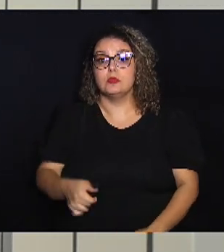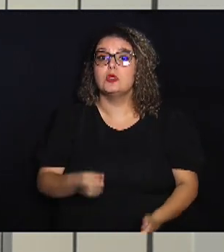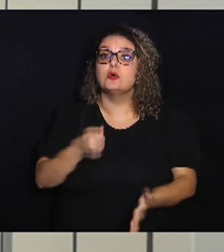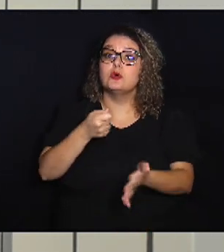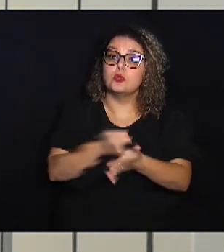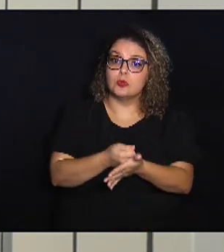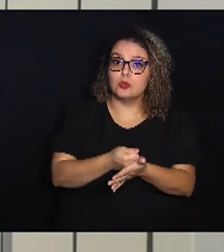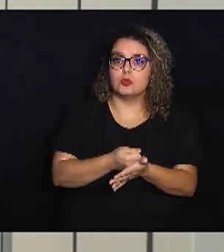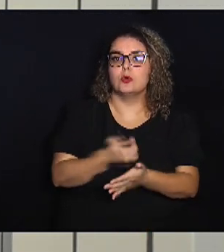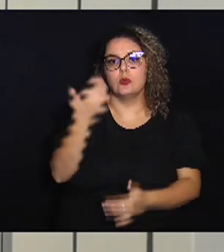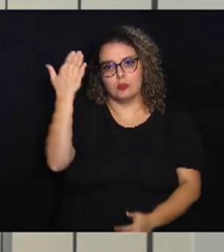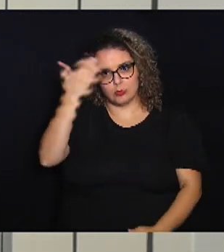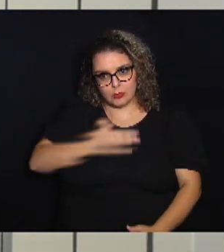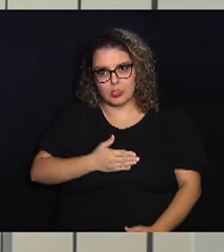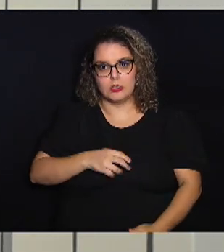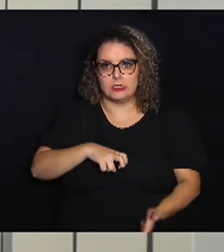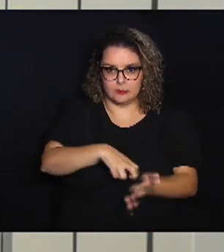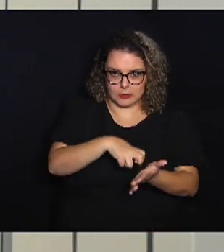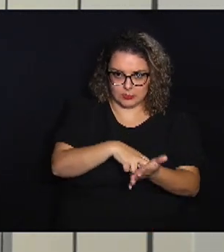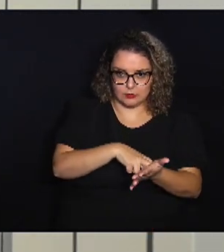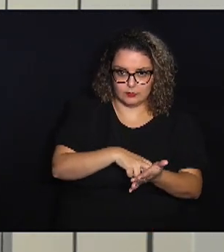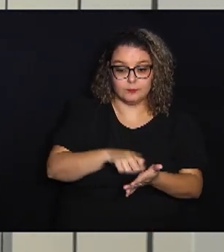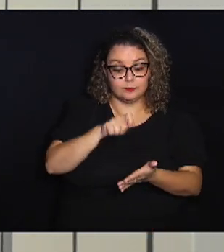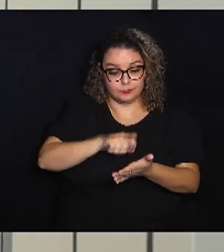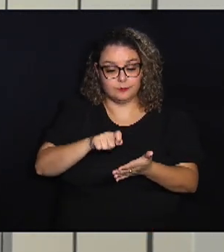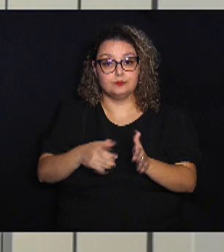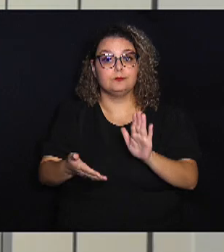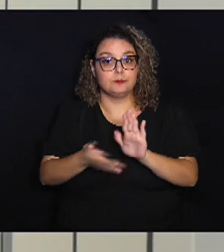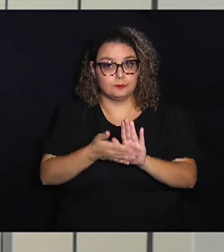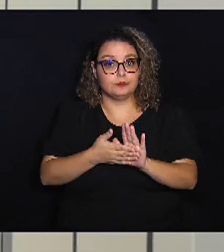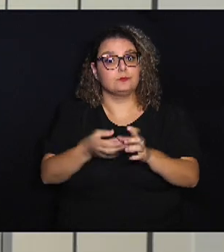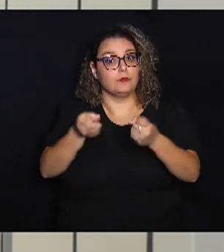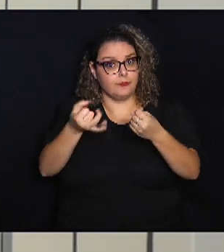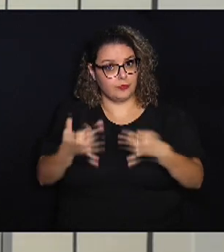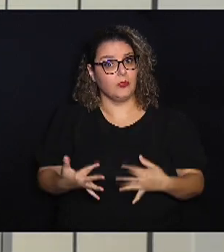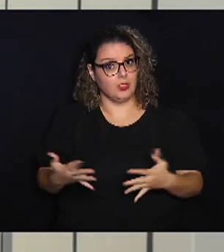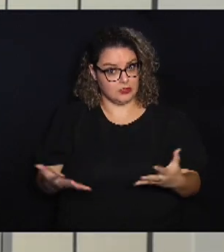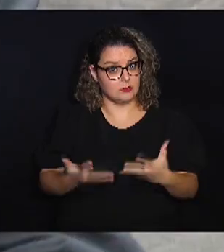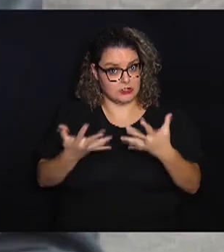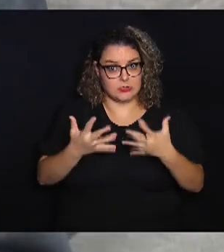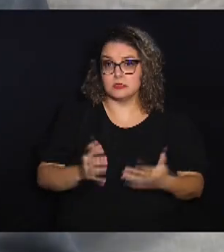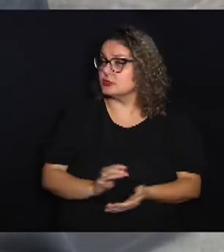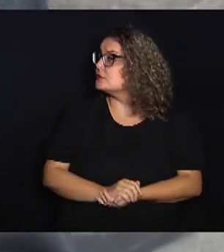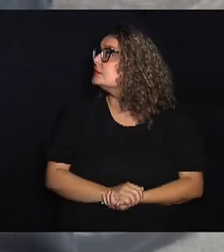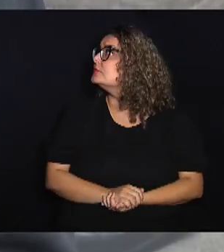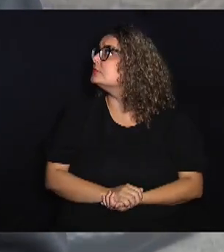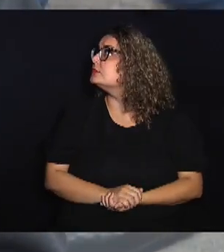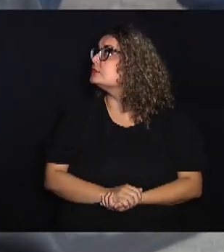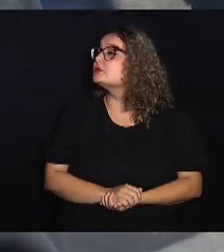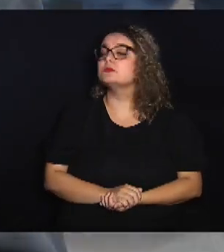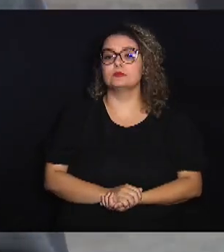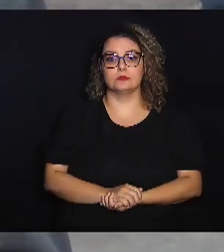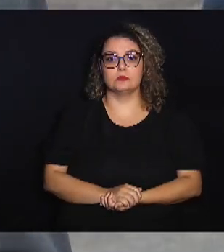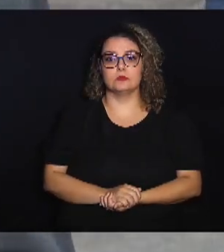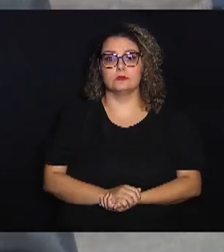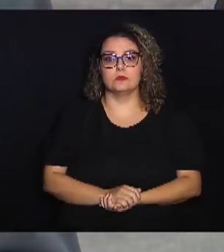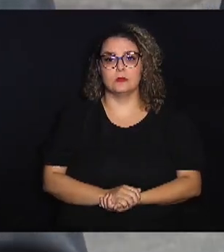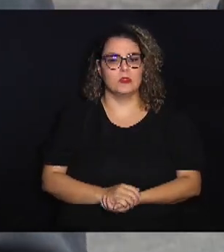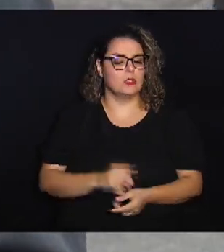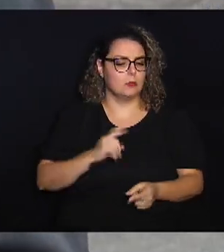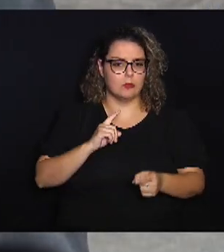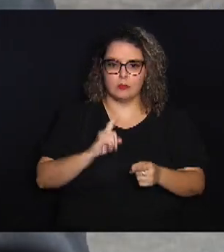cumprimento comprovado da pena. O autor da proposta justifica esta iniciativa. Ele está terminantemente